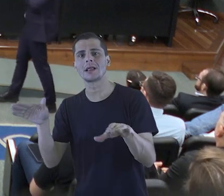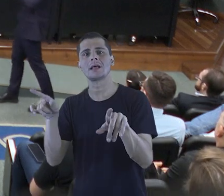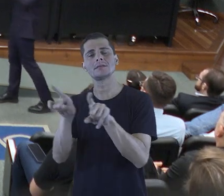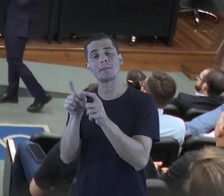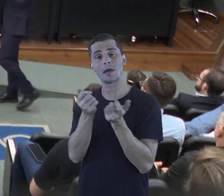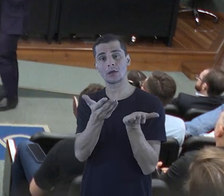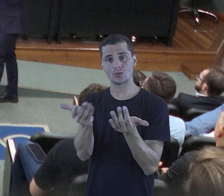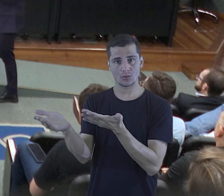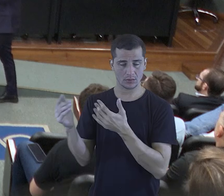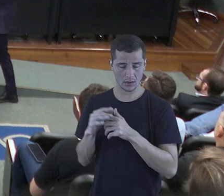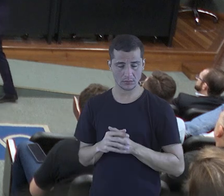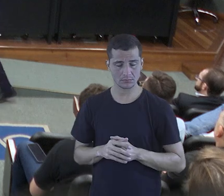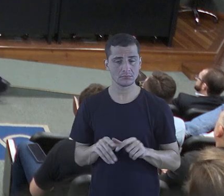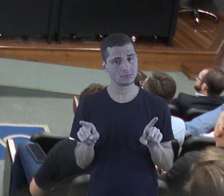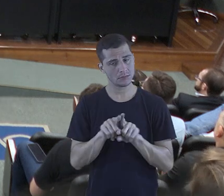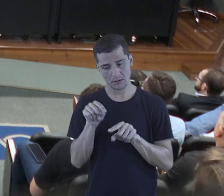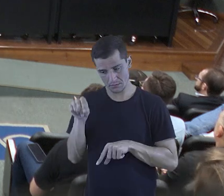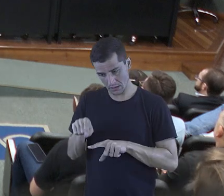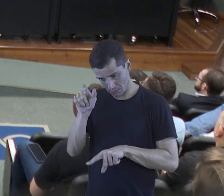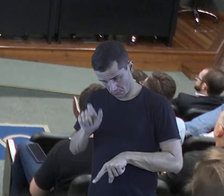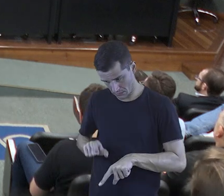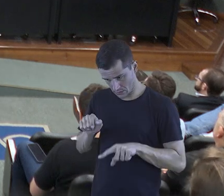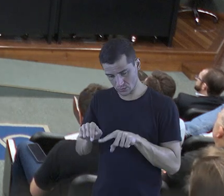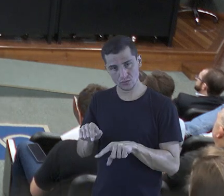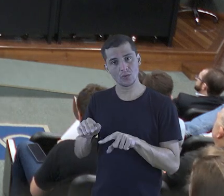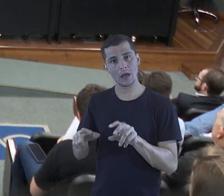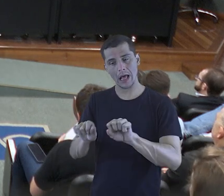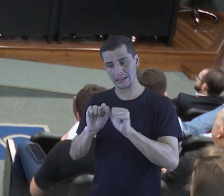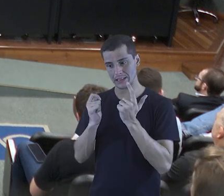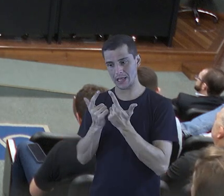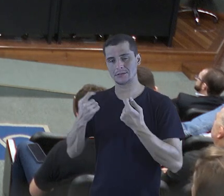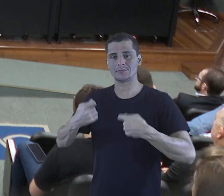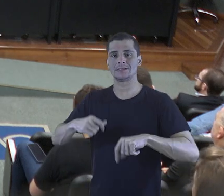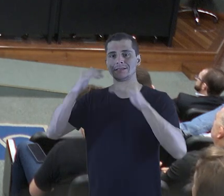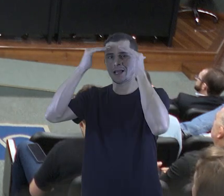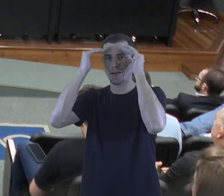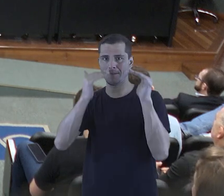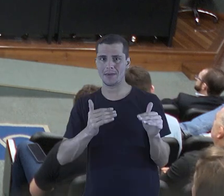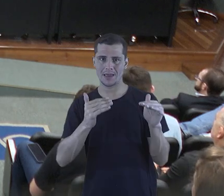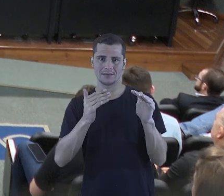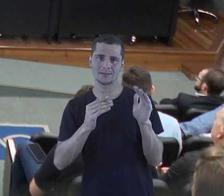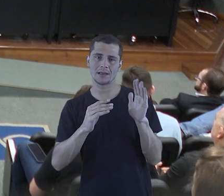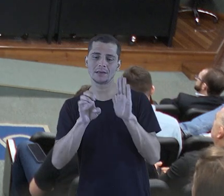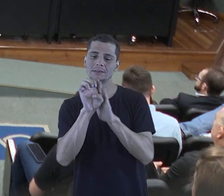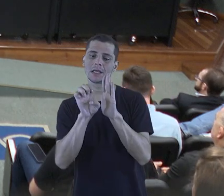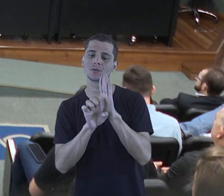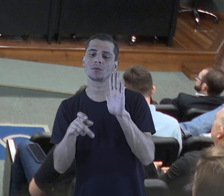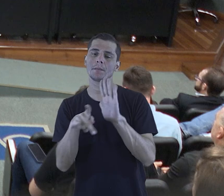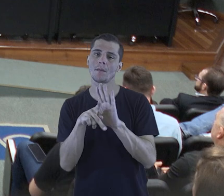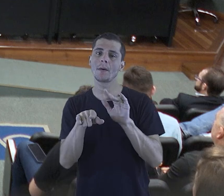condições. além de você, obviamente, respeitar todas as condições do Estatuto da Criança e do Adolescente.